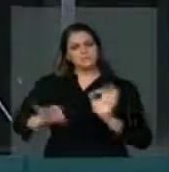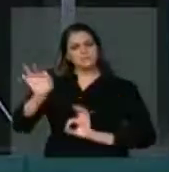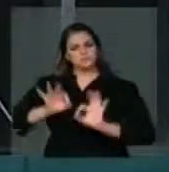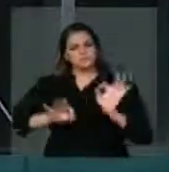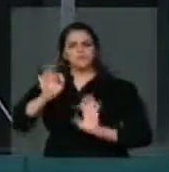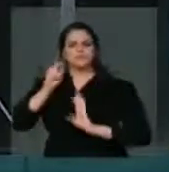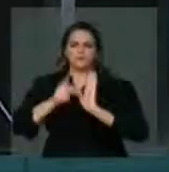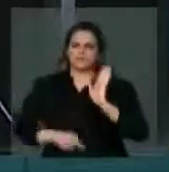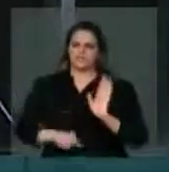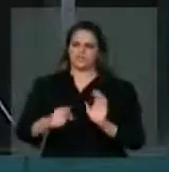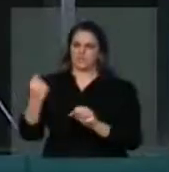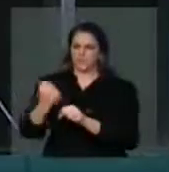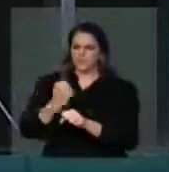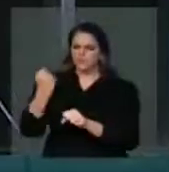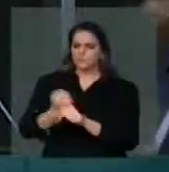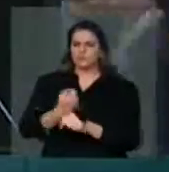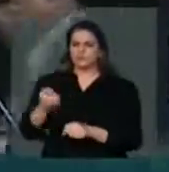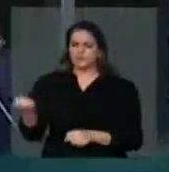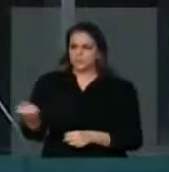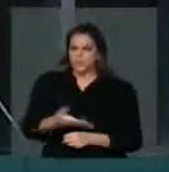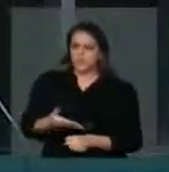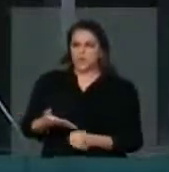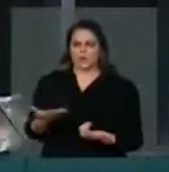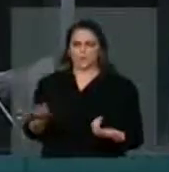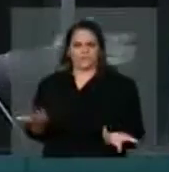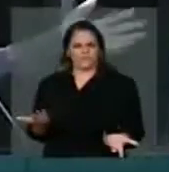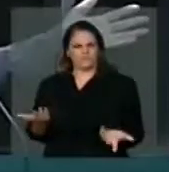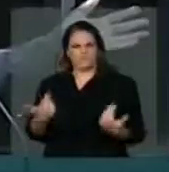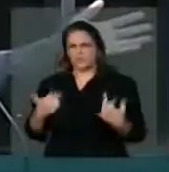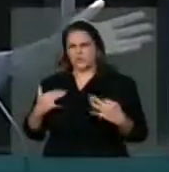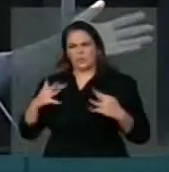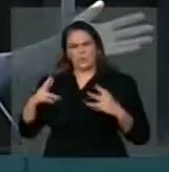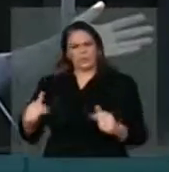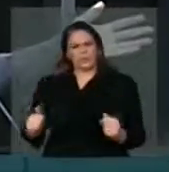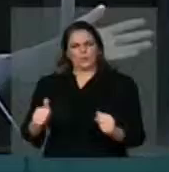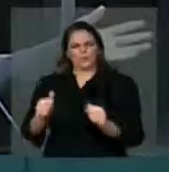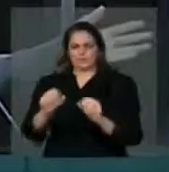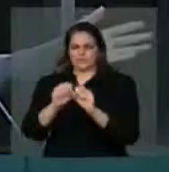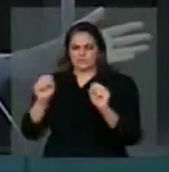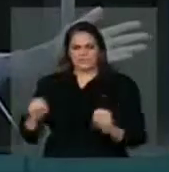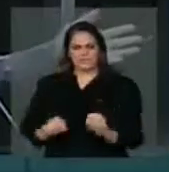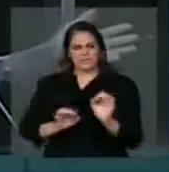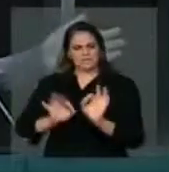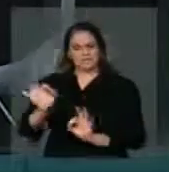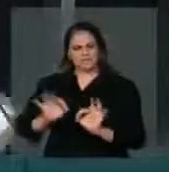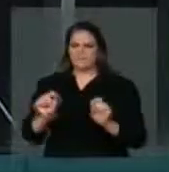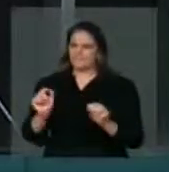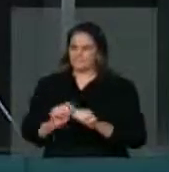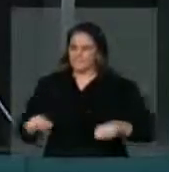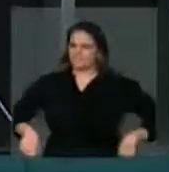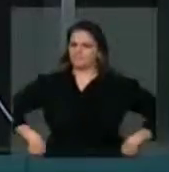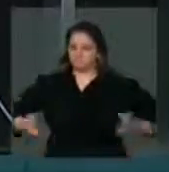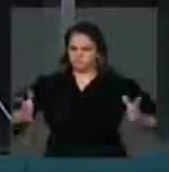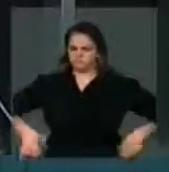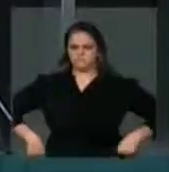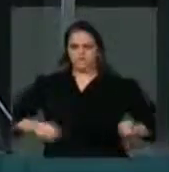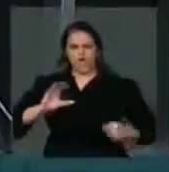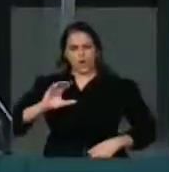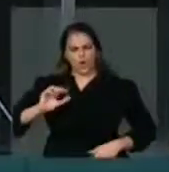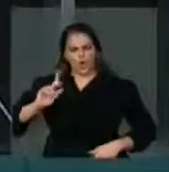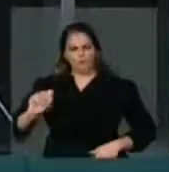projeto, construa um novo sistema prisional. Para quem realizou uma Copa do Mundo e gastou bilhões em